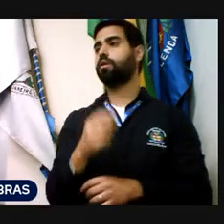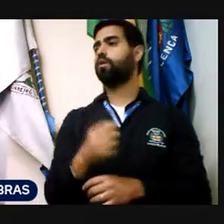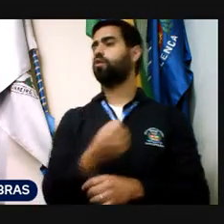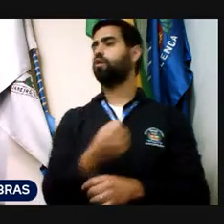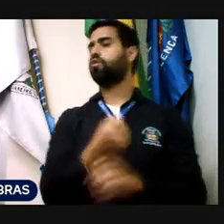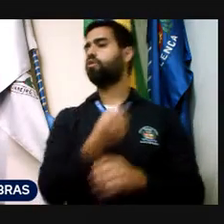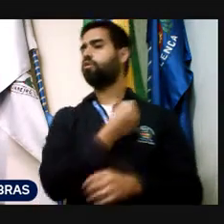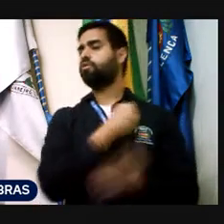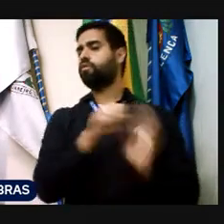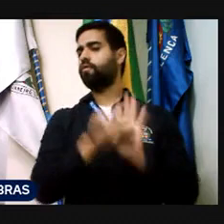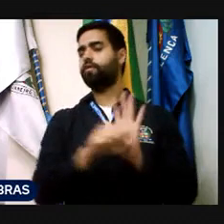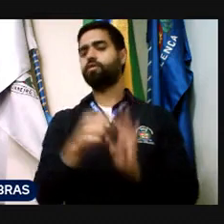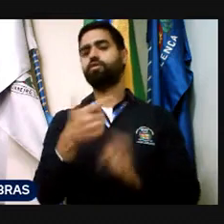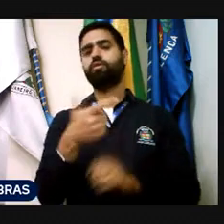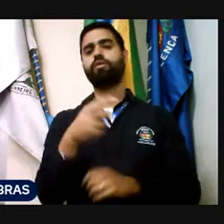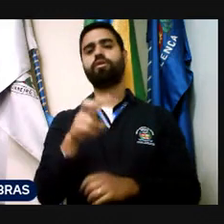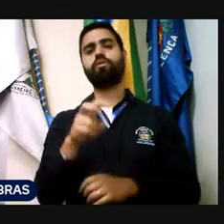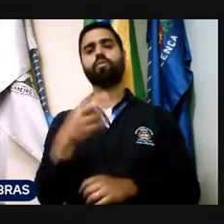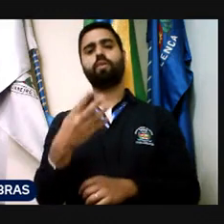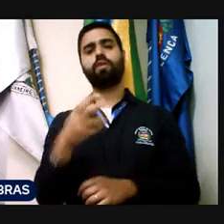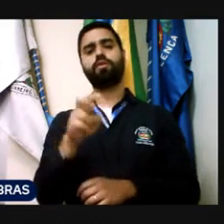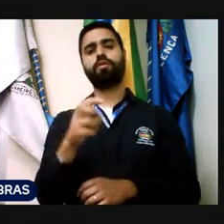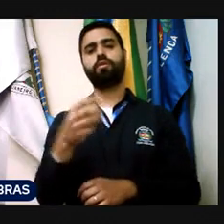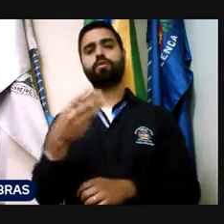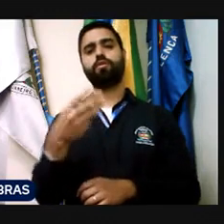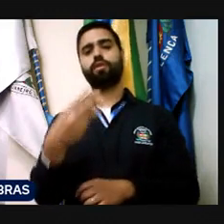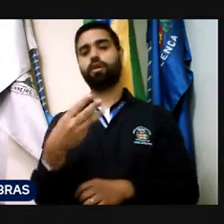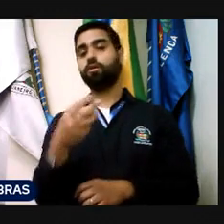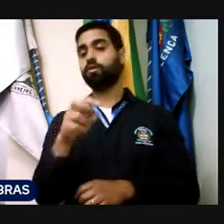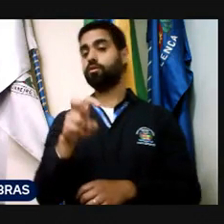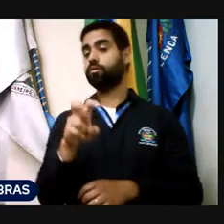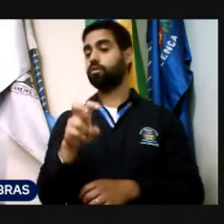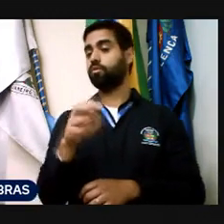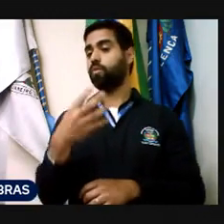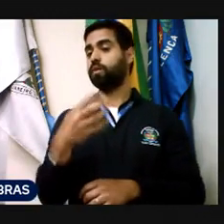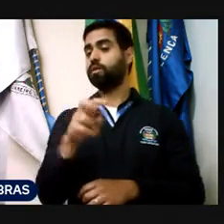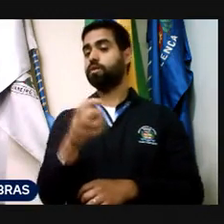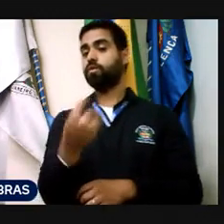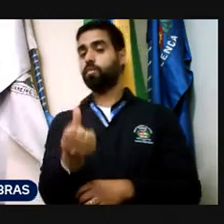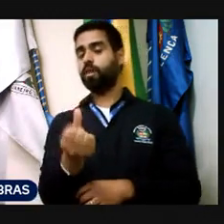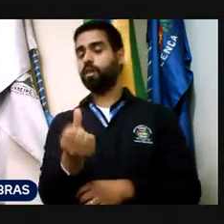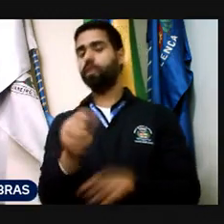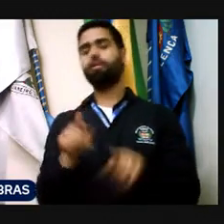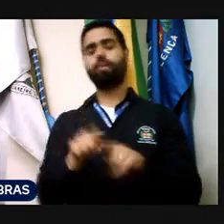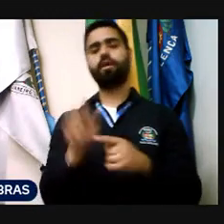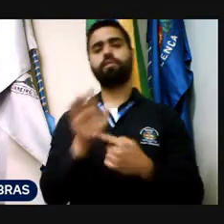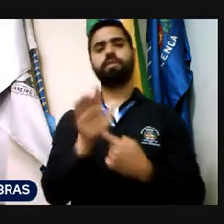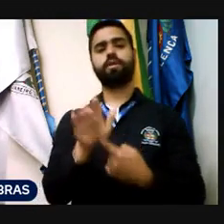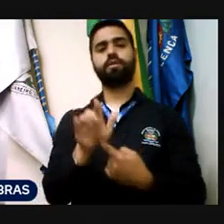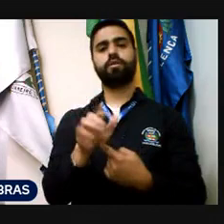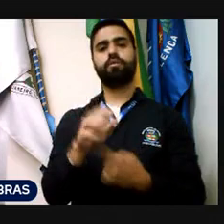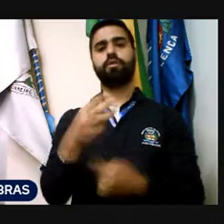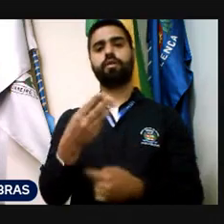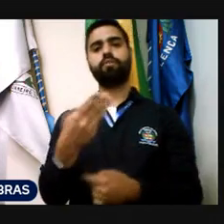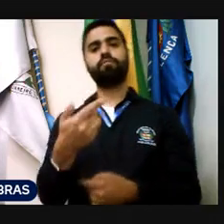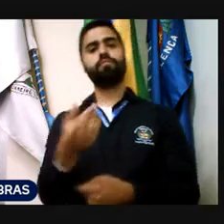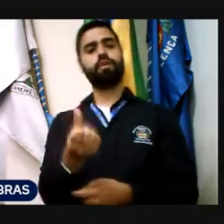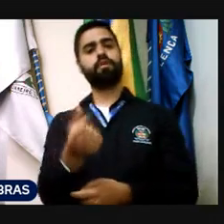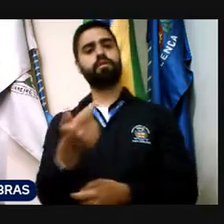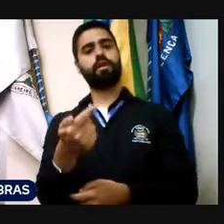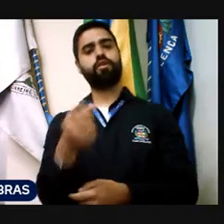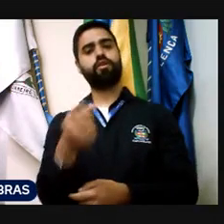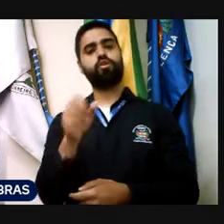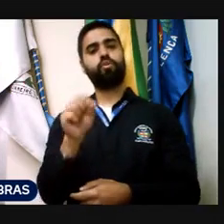Ofício 253, 254, 255 e 256. Resposta às indicações 364, 367, 368,